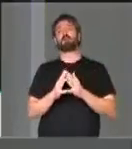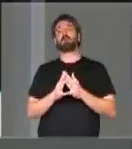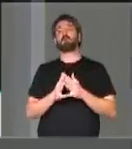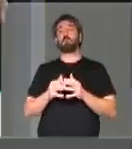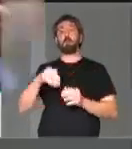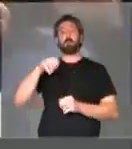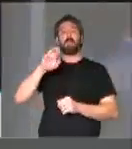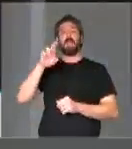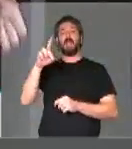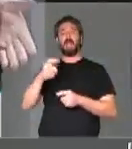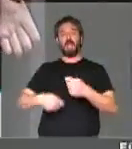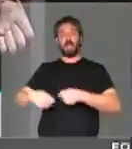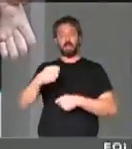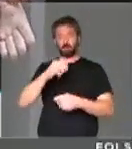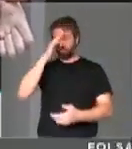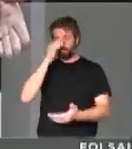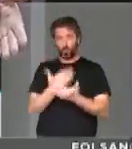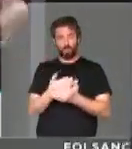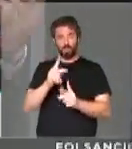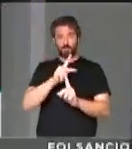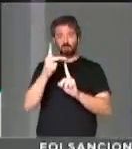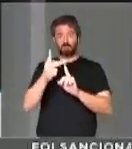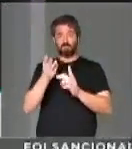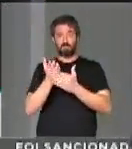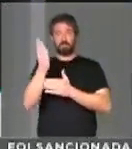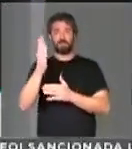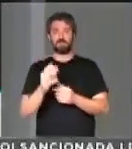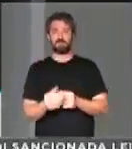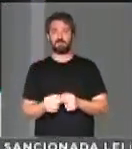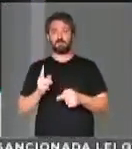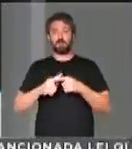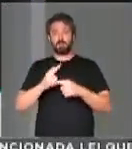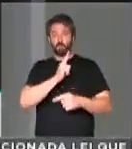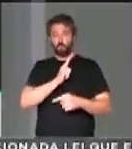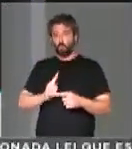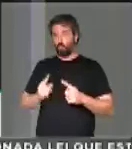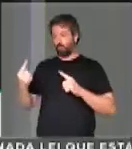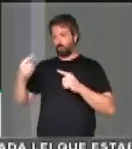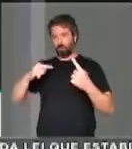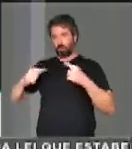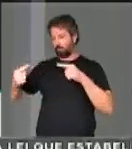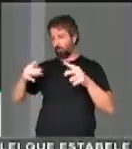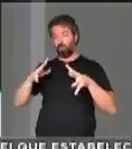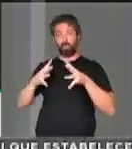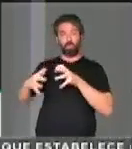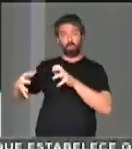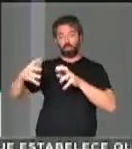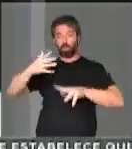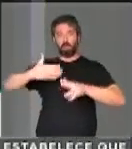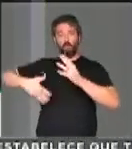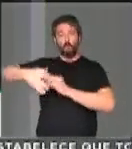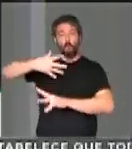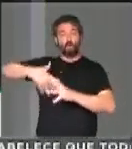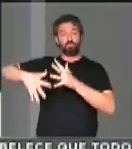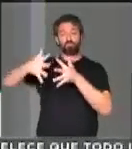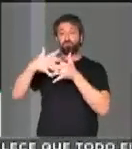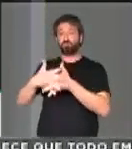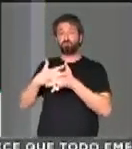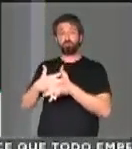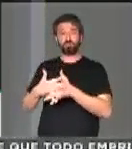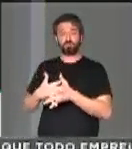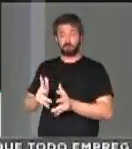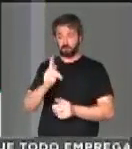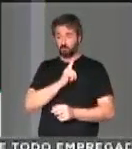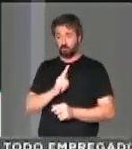O mercado não acredita que esta reforma vá para frente com um governo tão caótico como esse, um governo